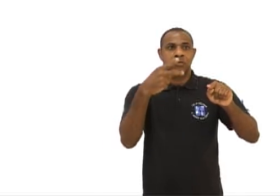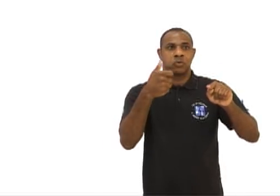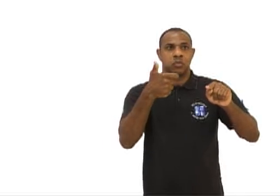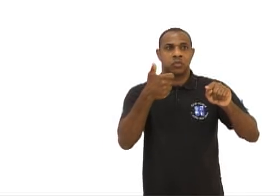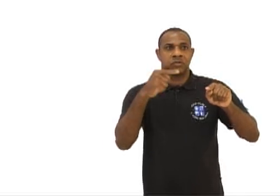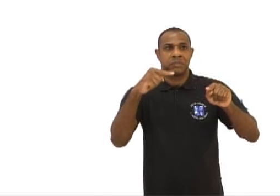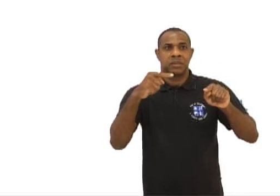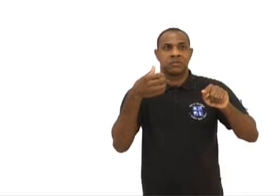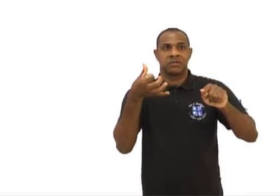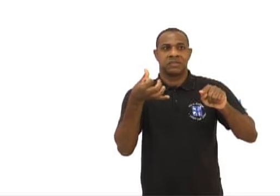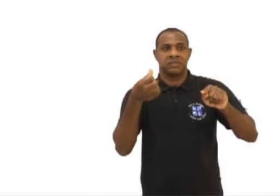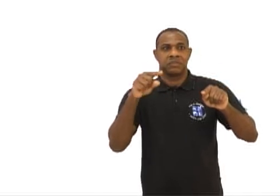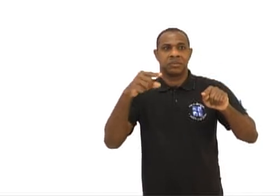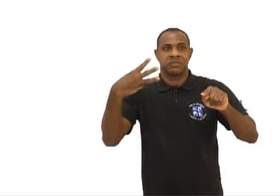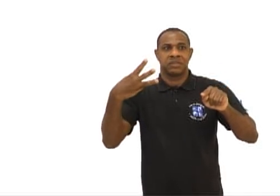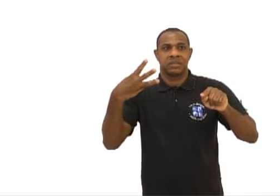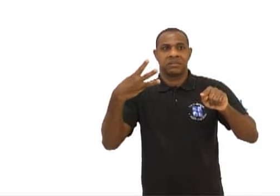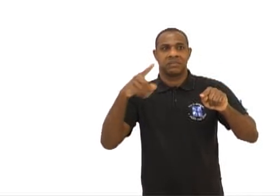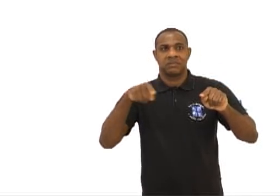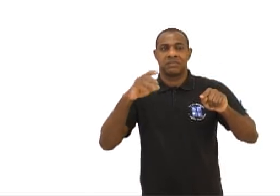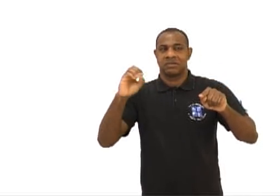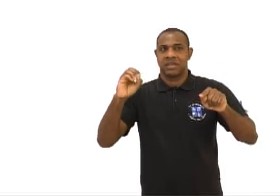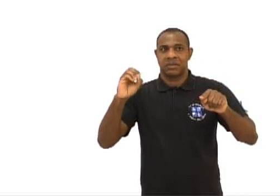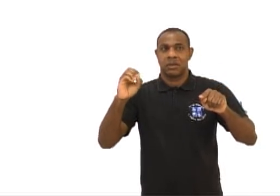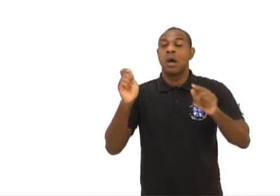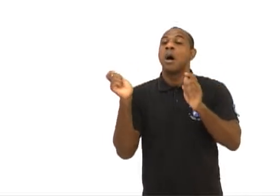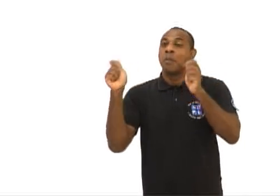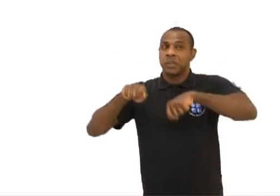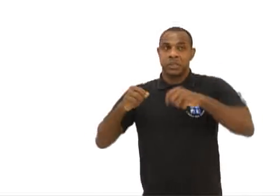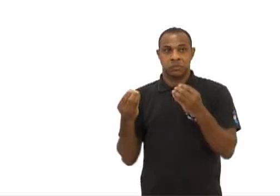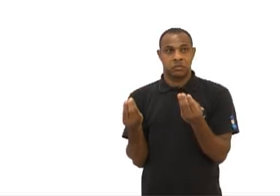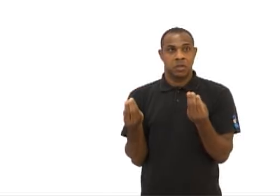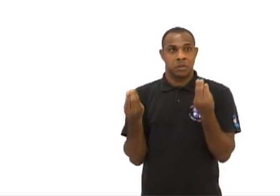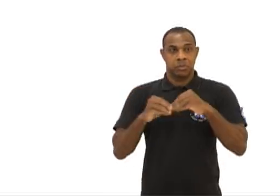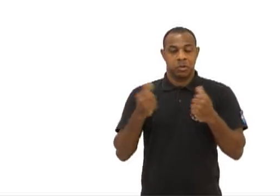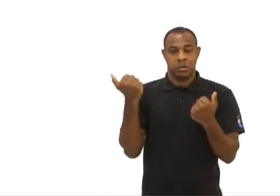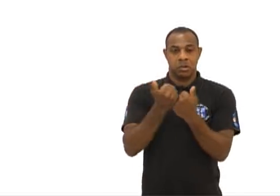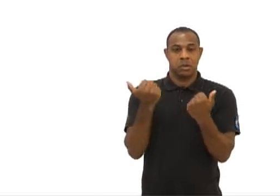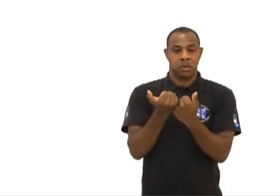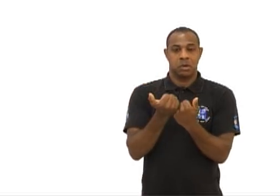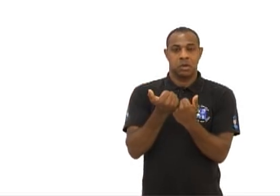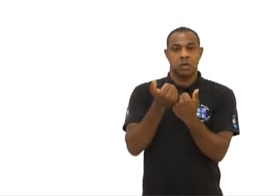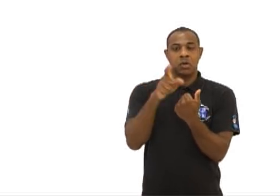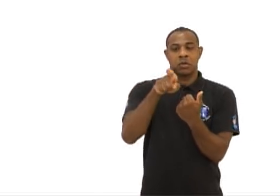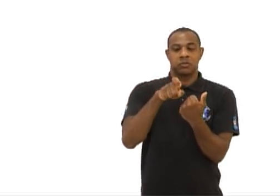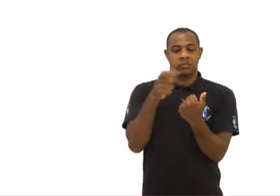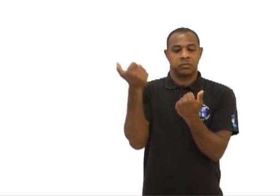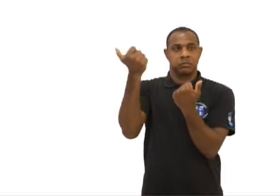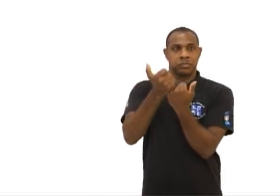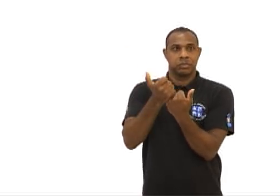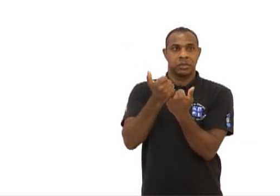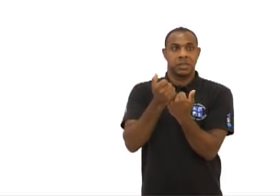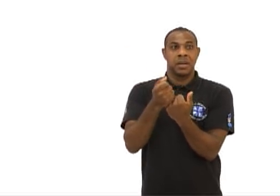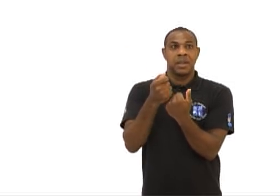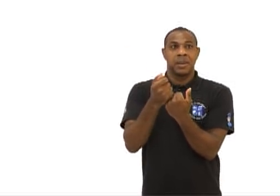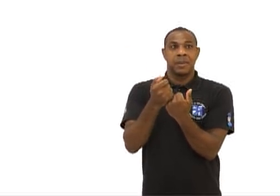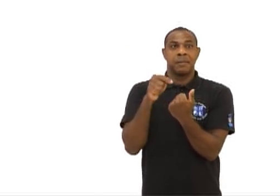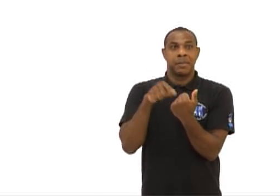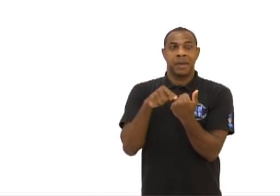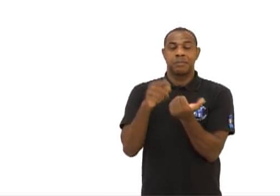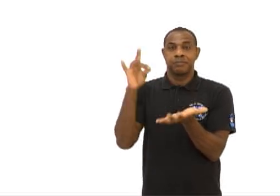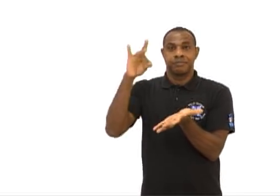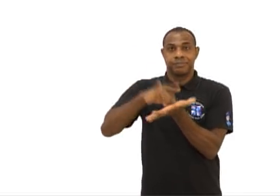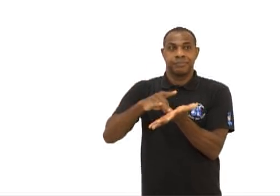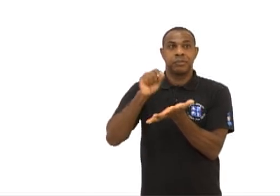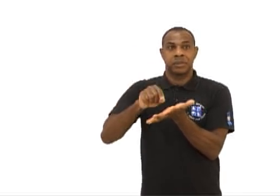menos 3 e 0. Que podemos colocar no lugar da letra x para tornar verdadeira a igualdade? Então, veja